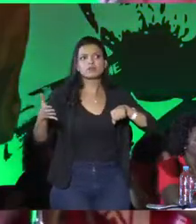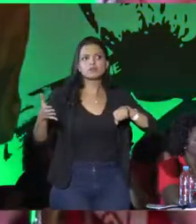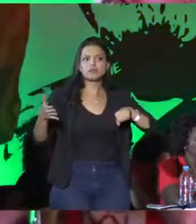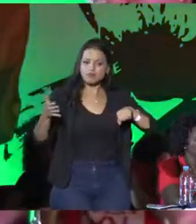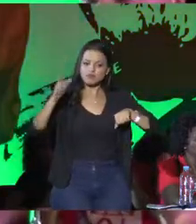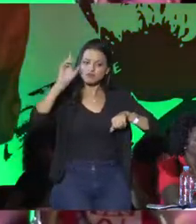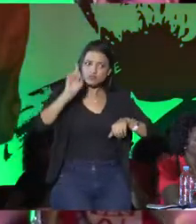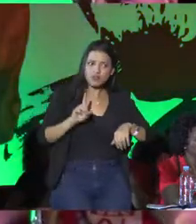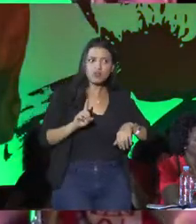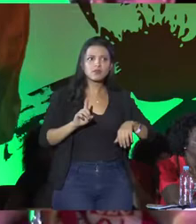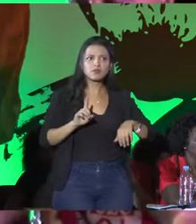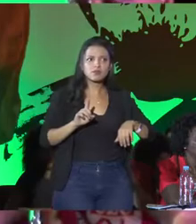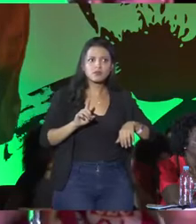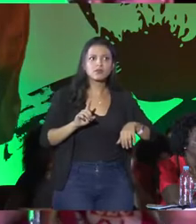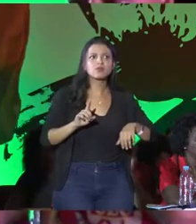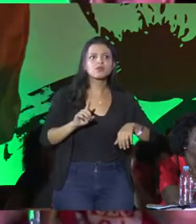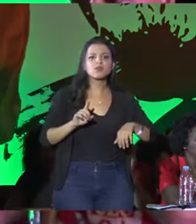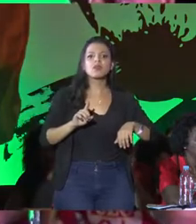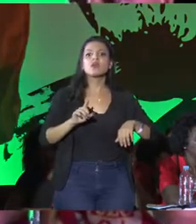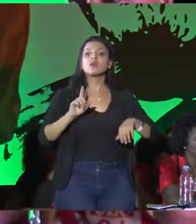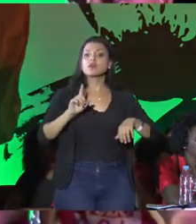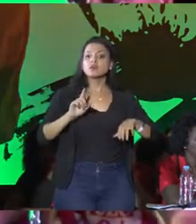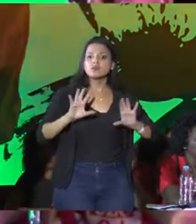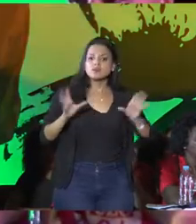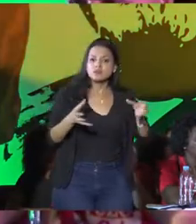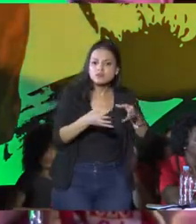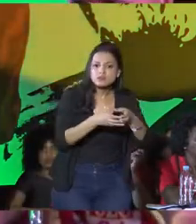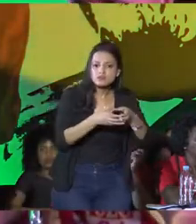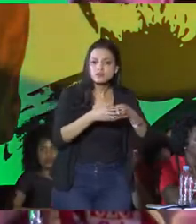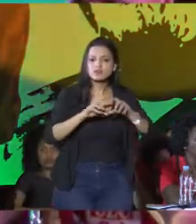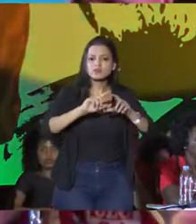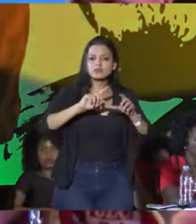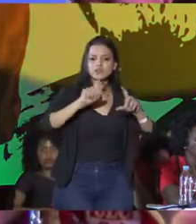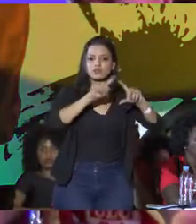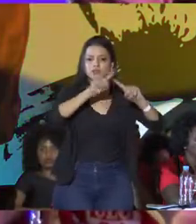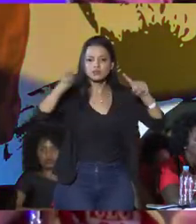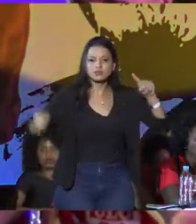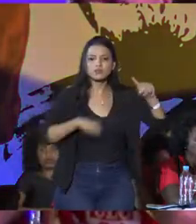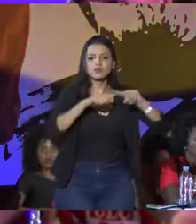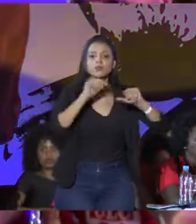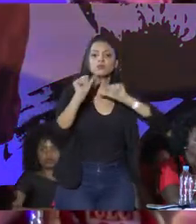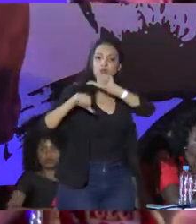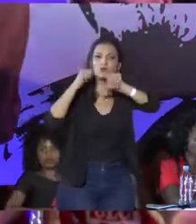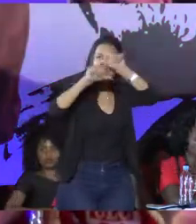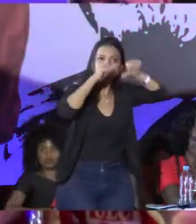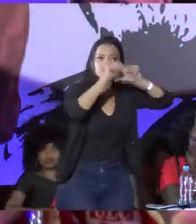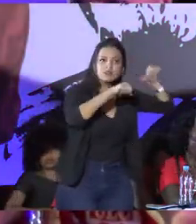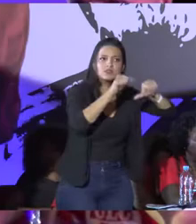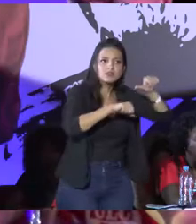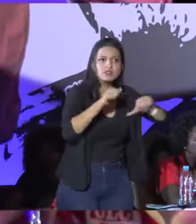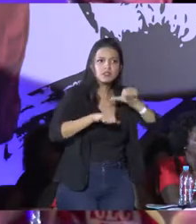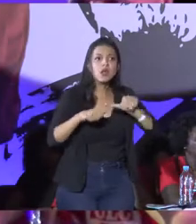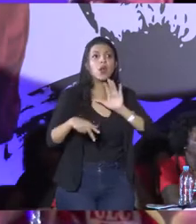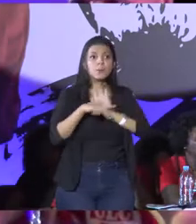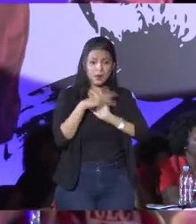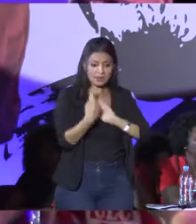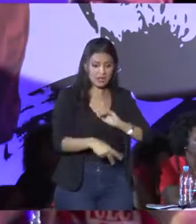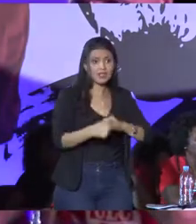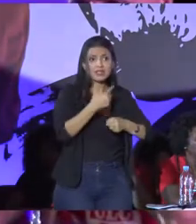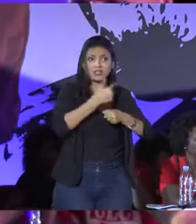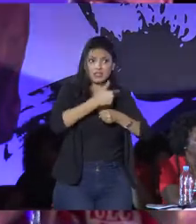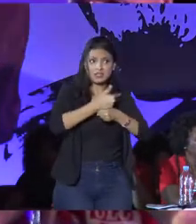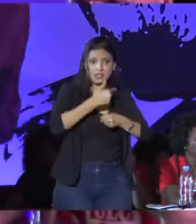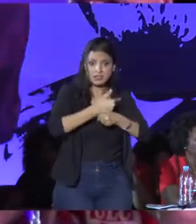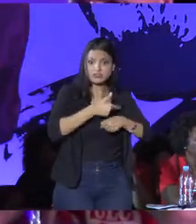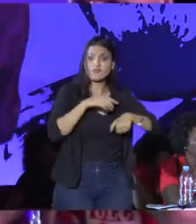o ciclo mudancista, liderado por essa liderança, que de forma